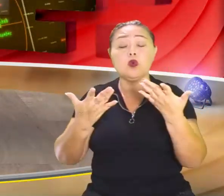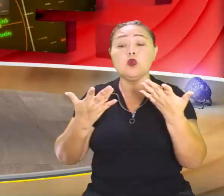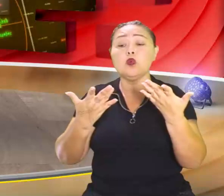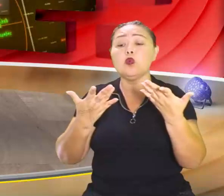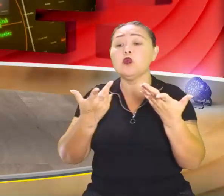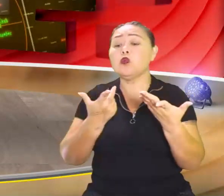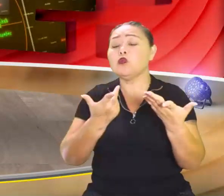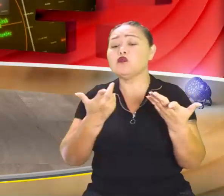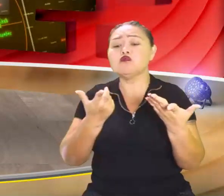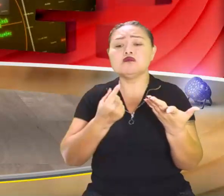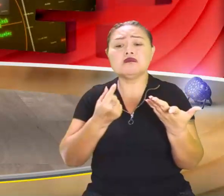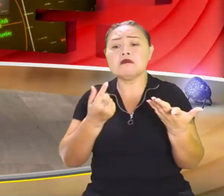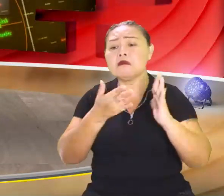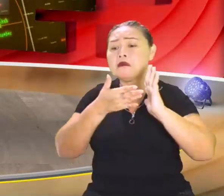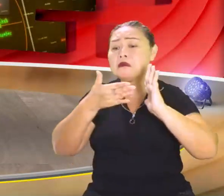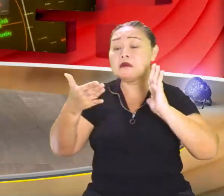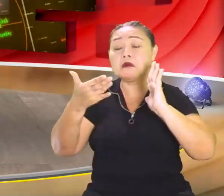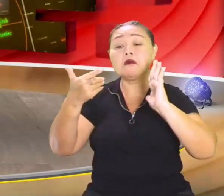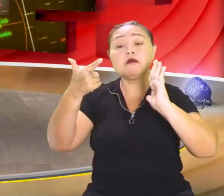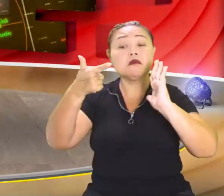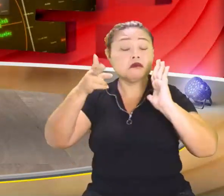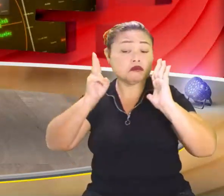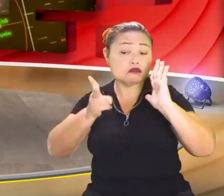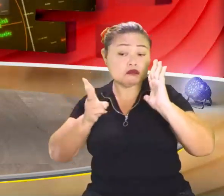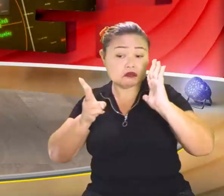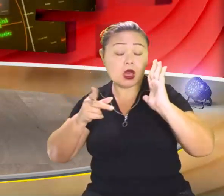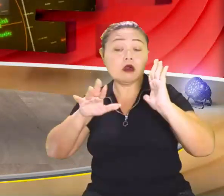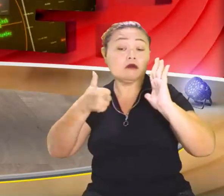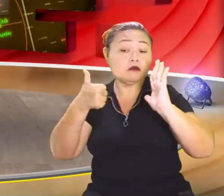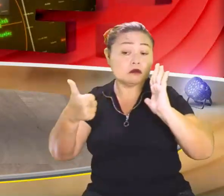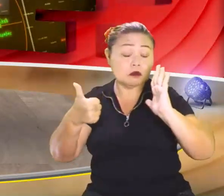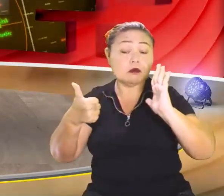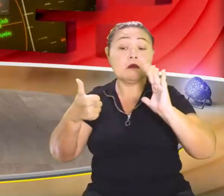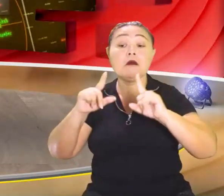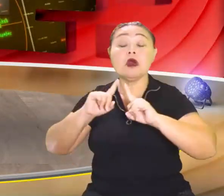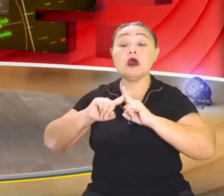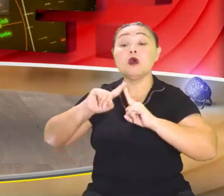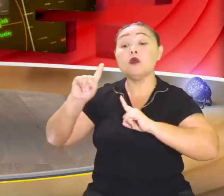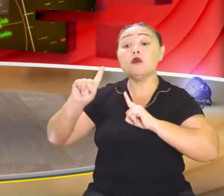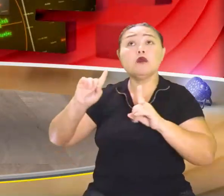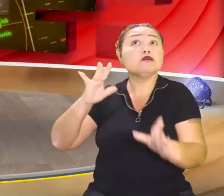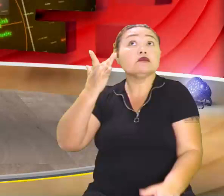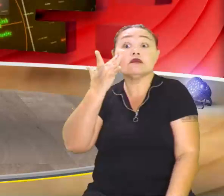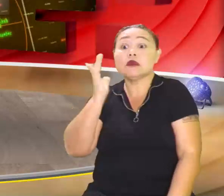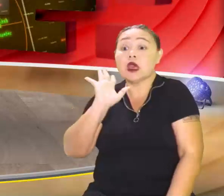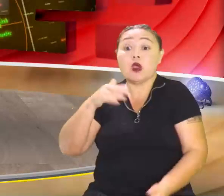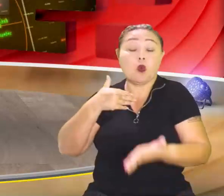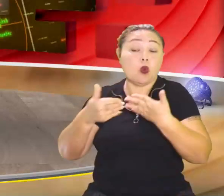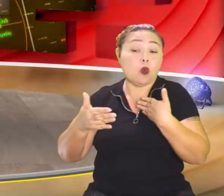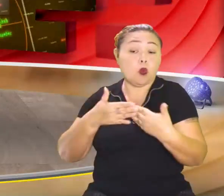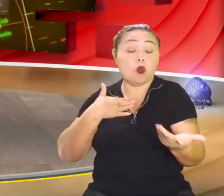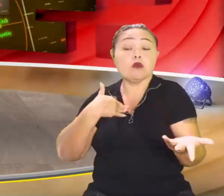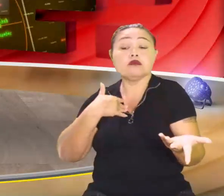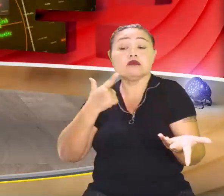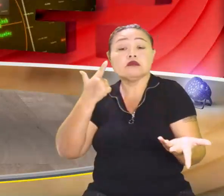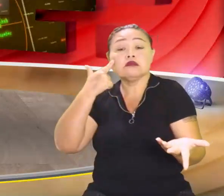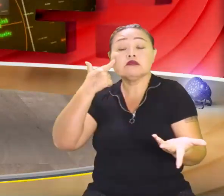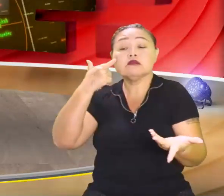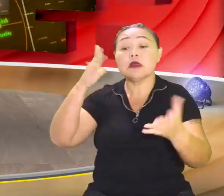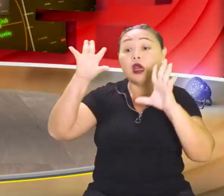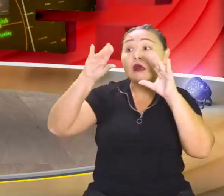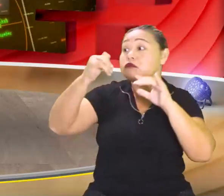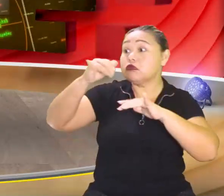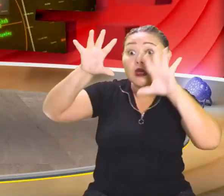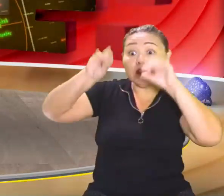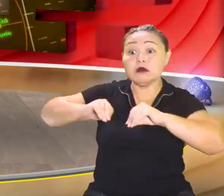um custo modular para manter um rendimento. Beleza. Só que por algum motivo qualquer, deu uma queda de